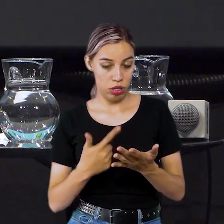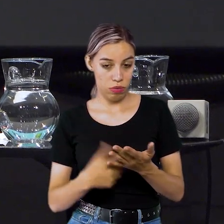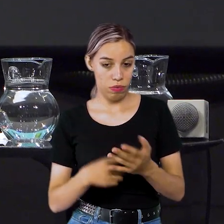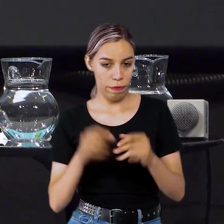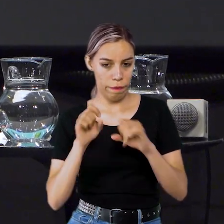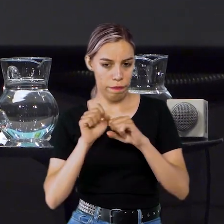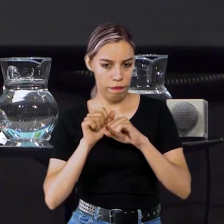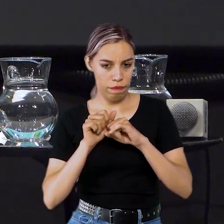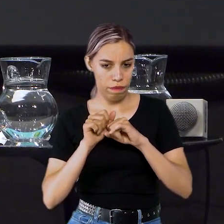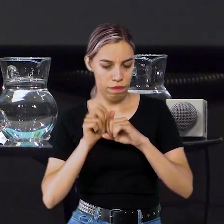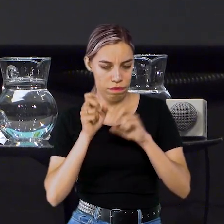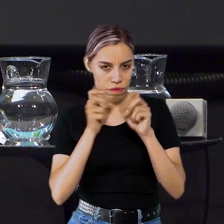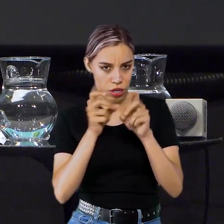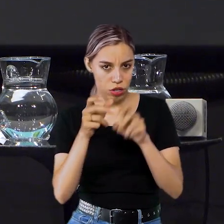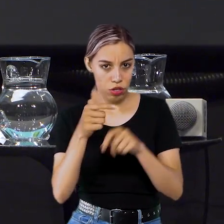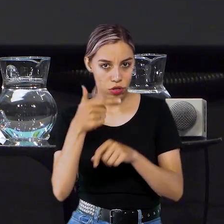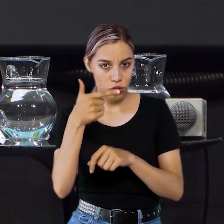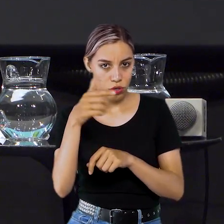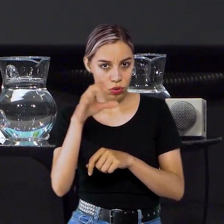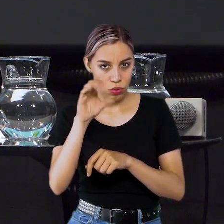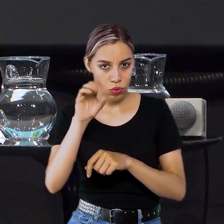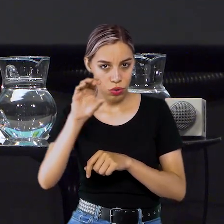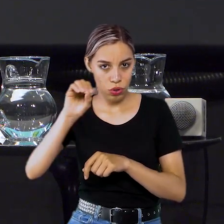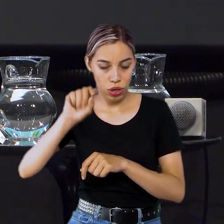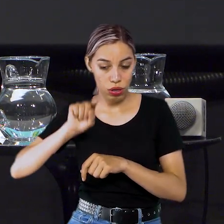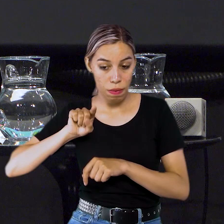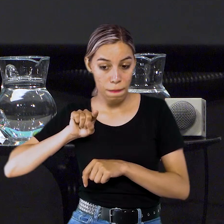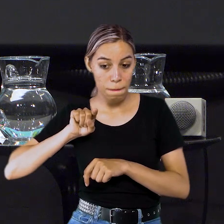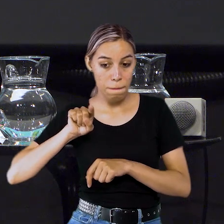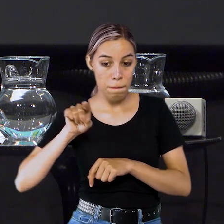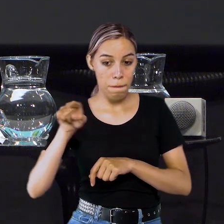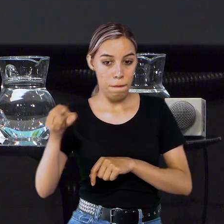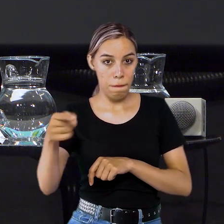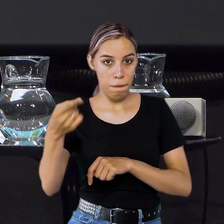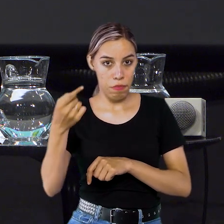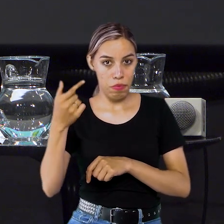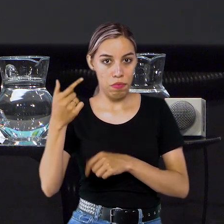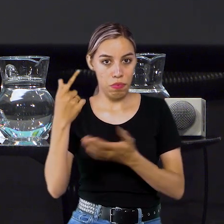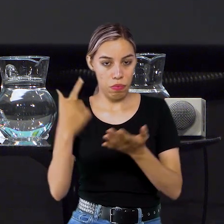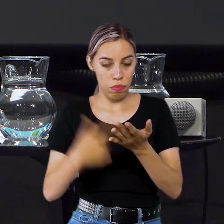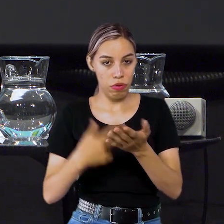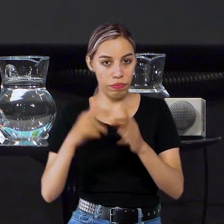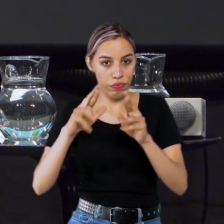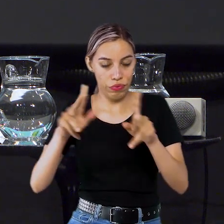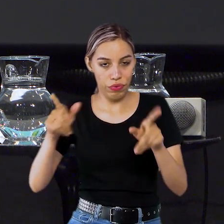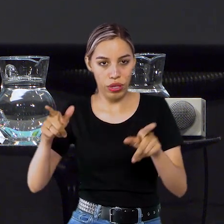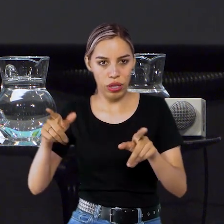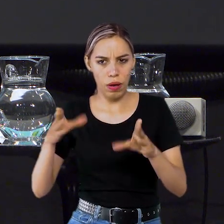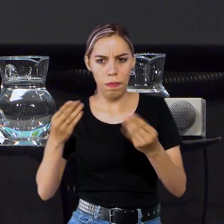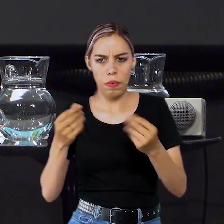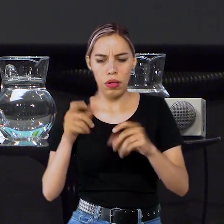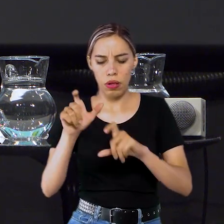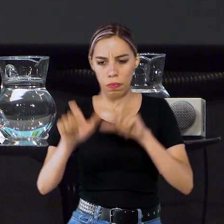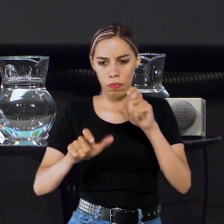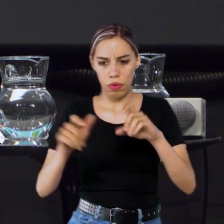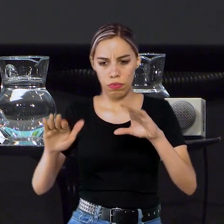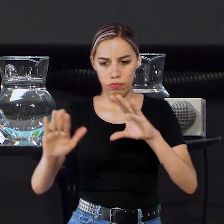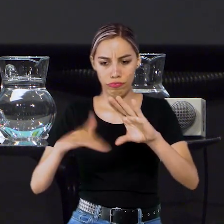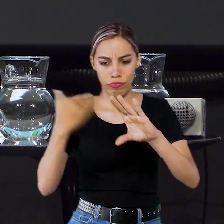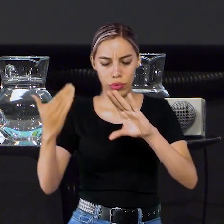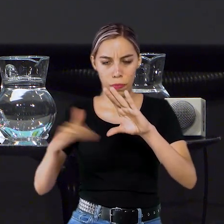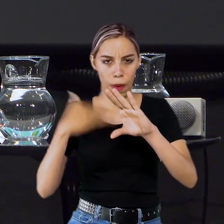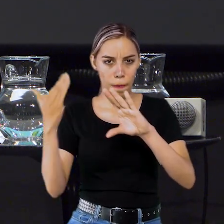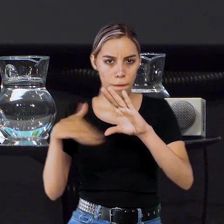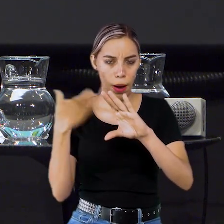vendi 200 mil cópias e muita gente mandaram no meu e-mail, inclusive na época